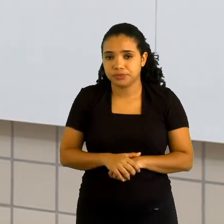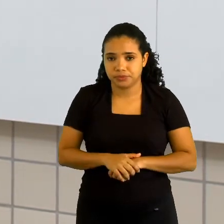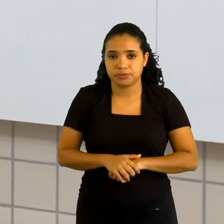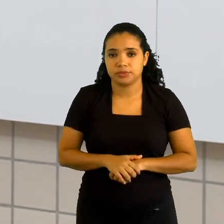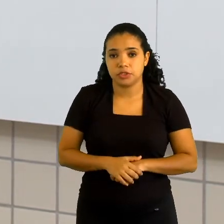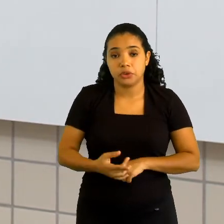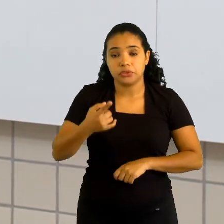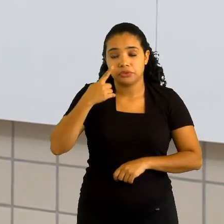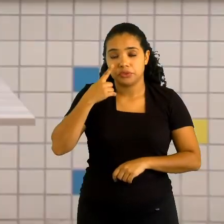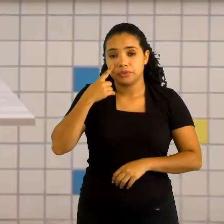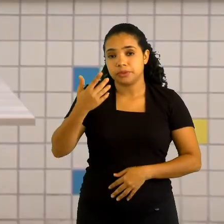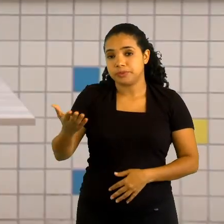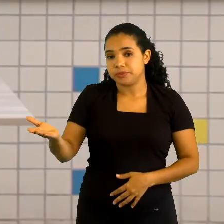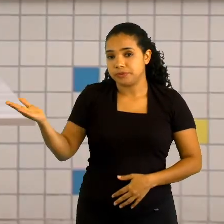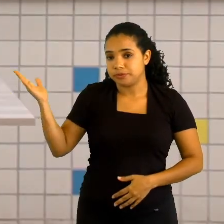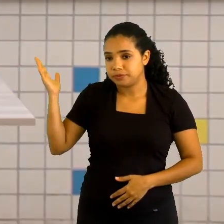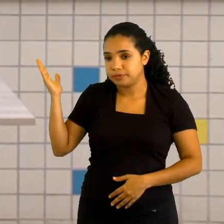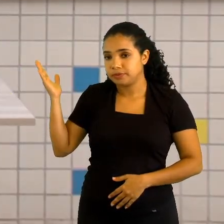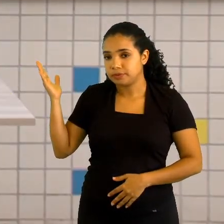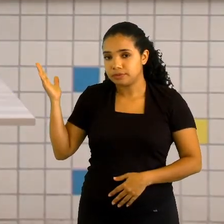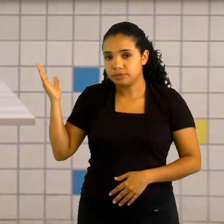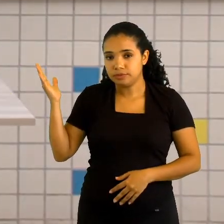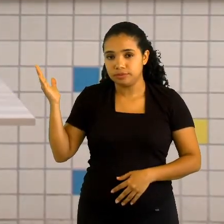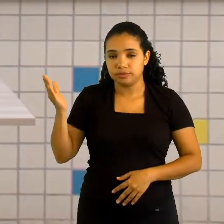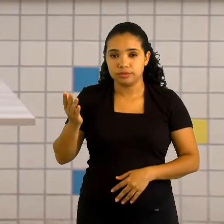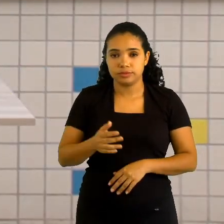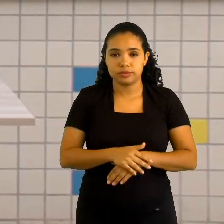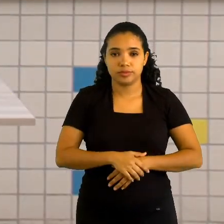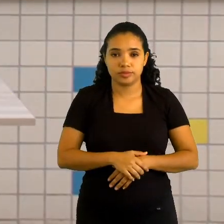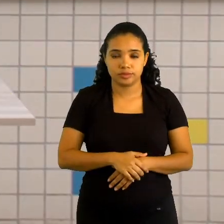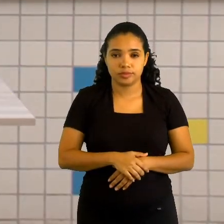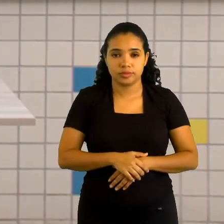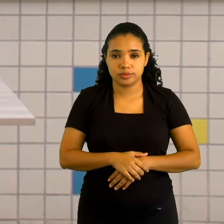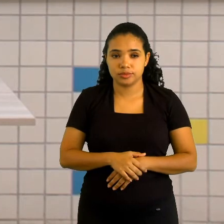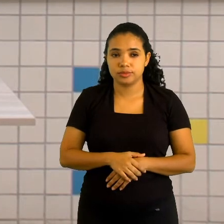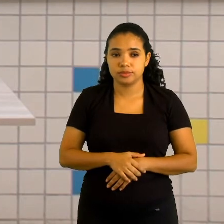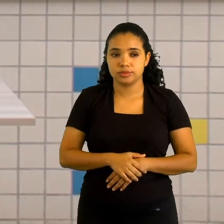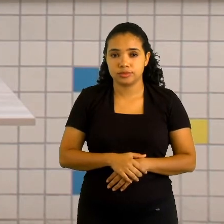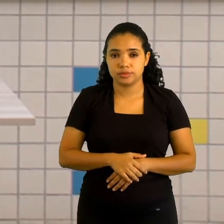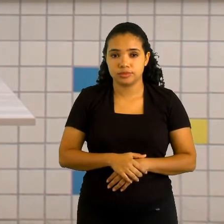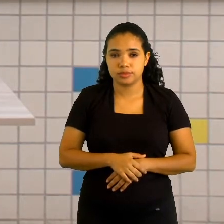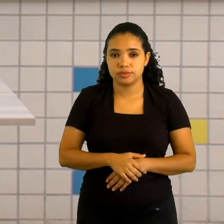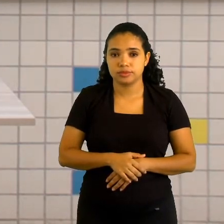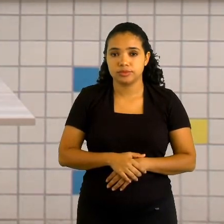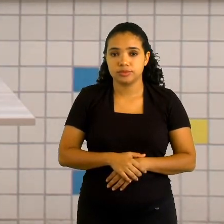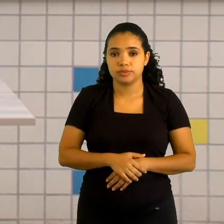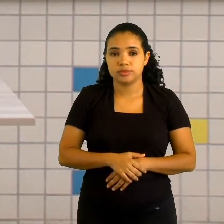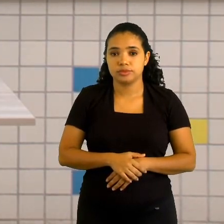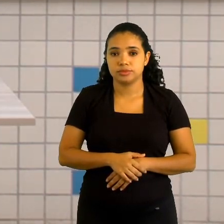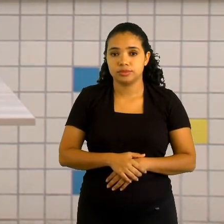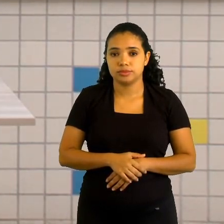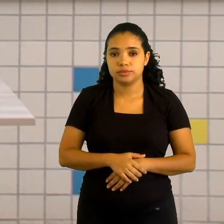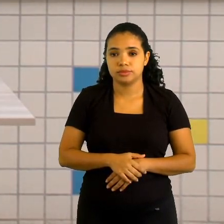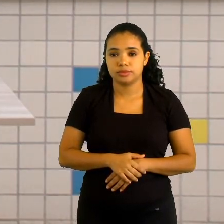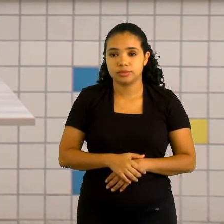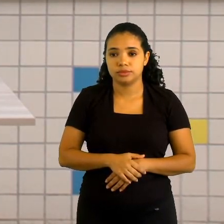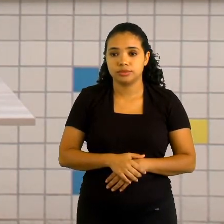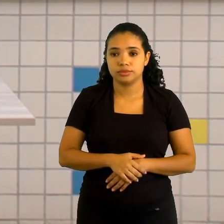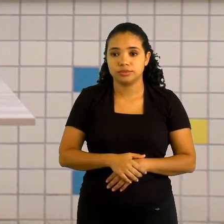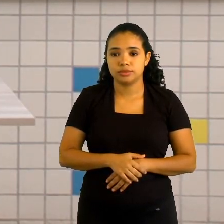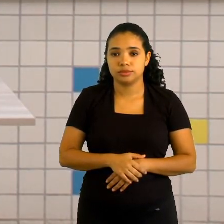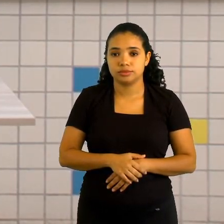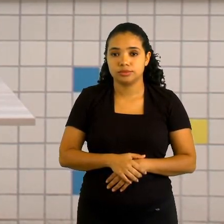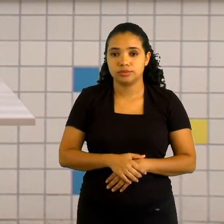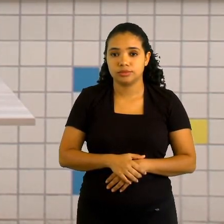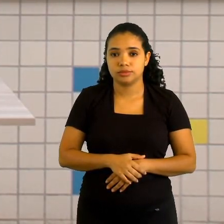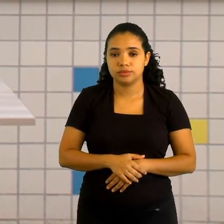ver algumas operações que estão aqui no final da nossa atividade. Vamos ver aqui. 20